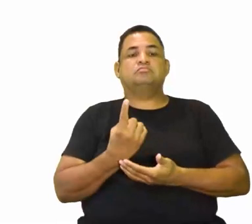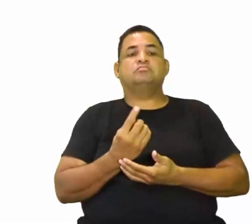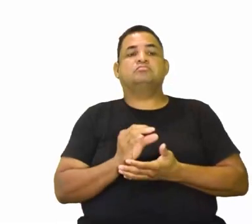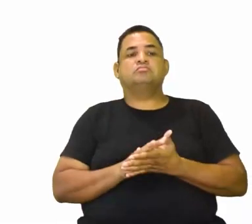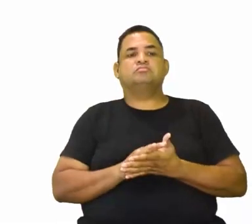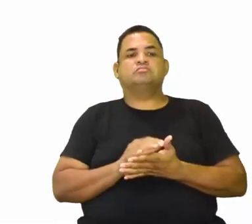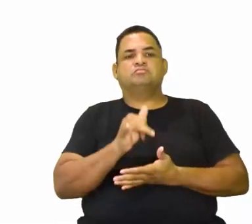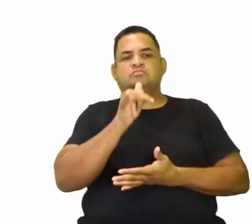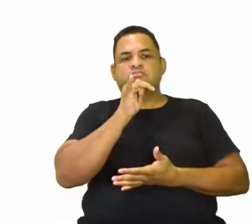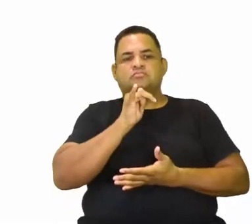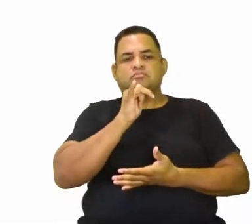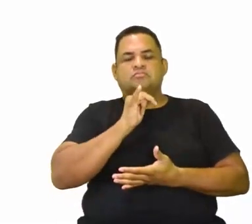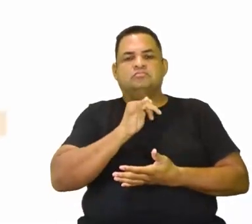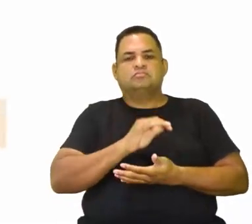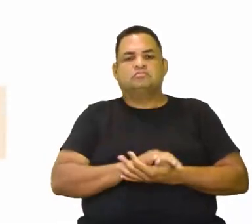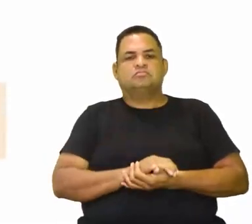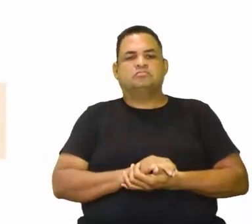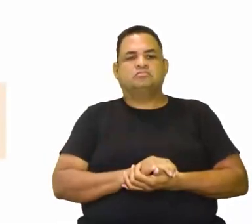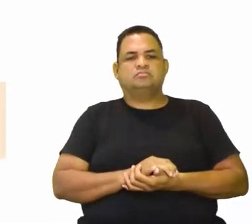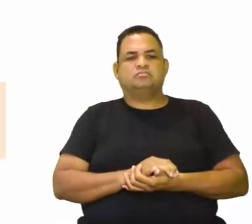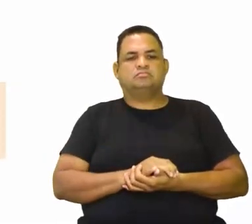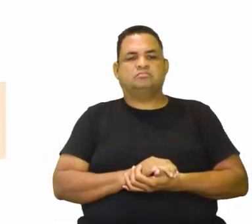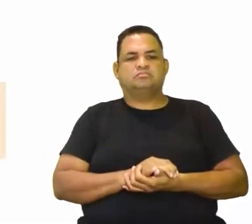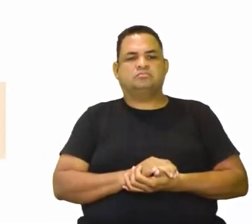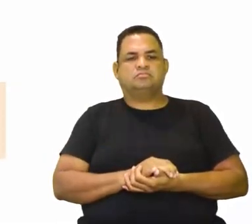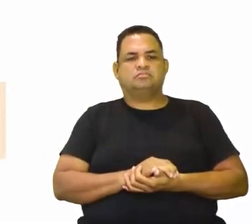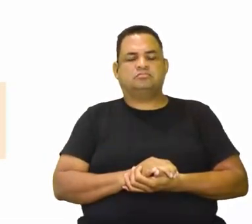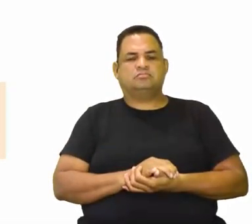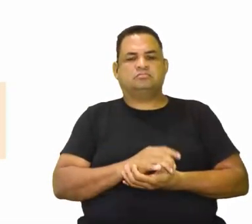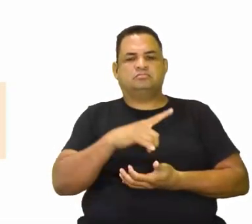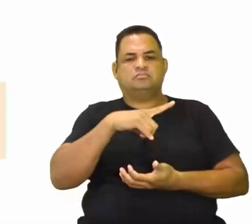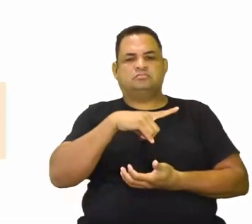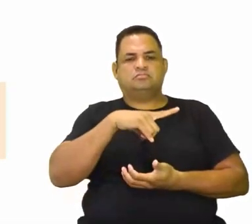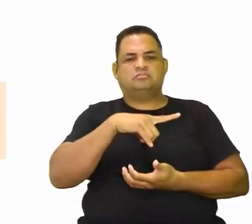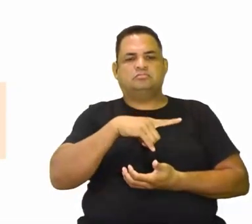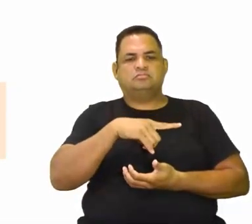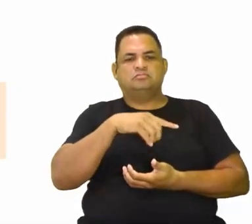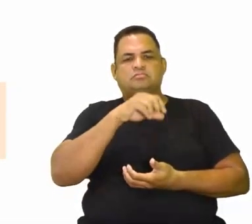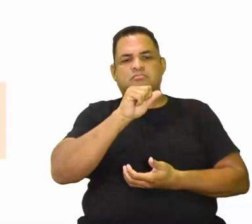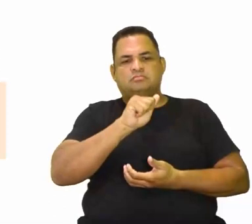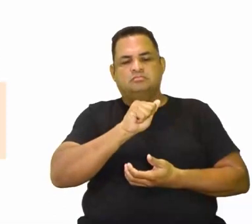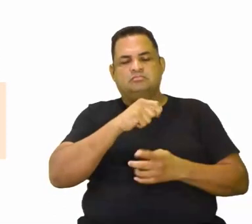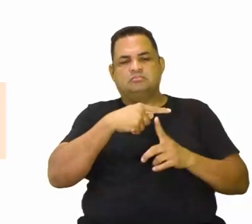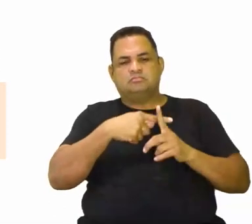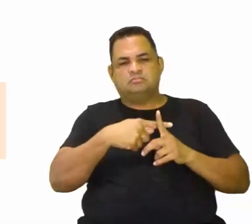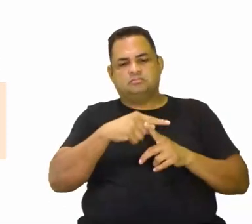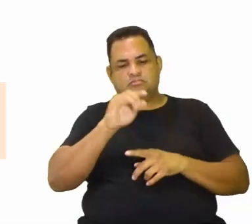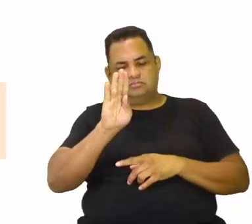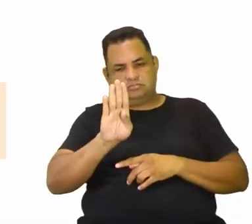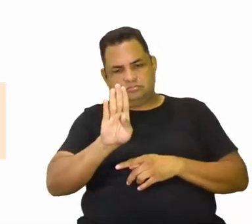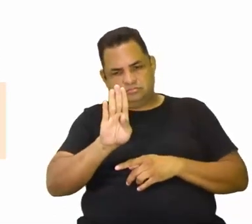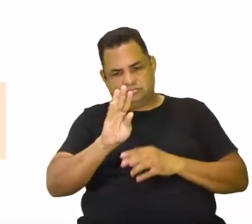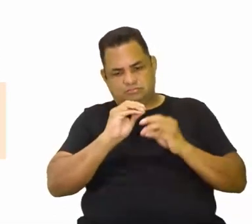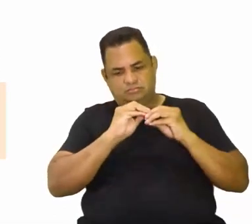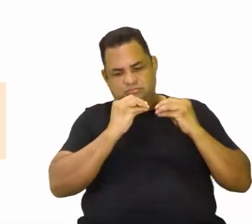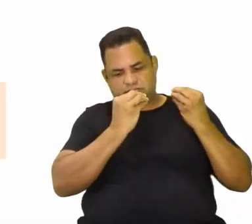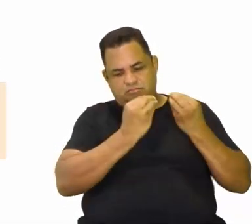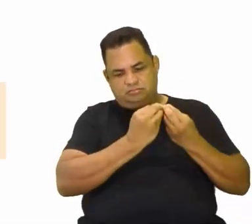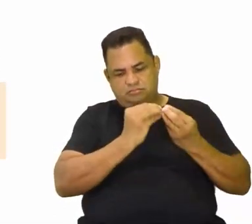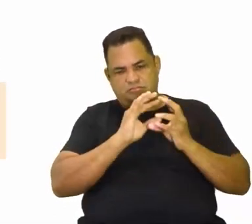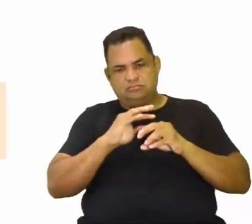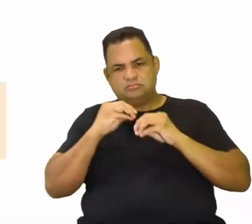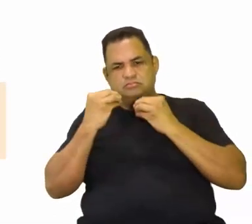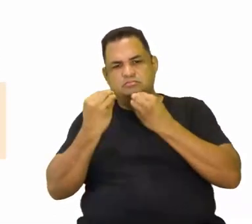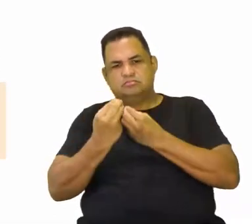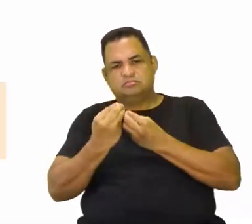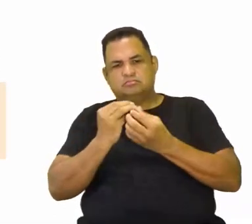teríamos? Um exemplo genérico aqui para vocês, tá, galerinha? Nós teríamos uma substância A mais uma substância B